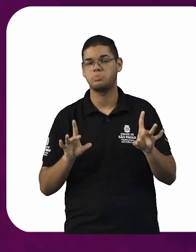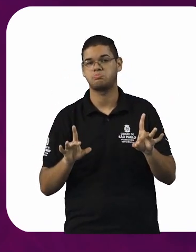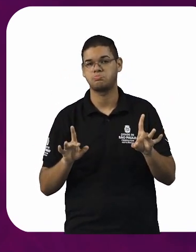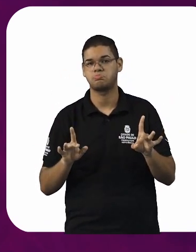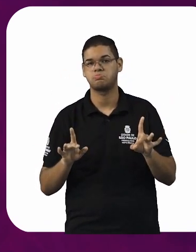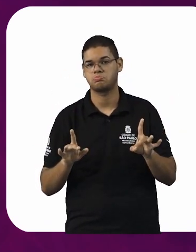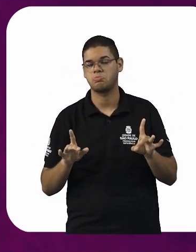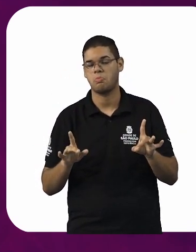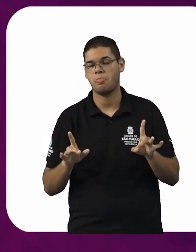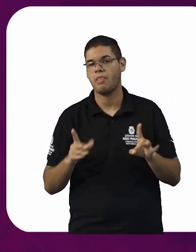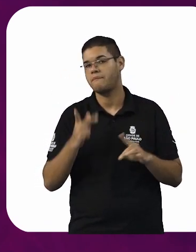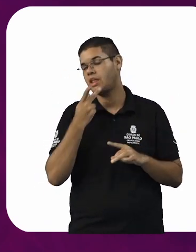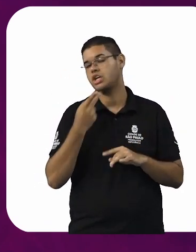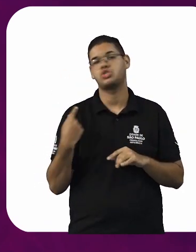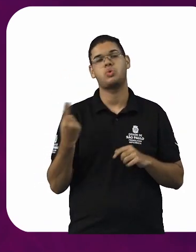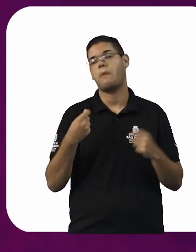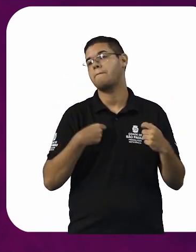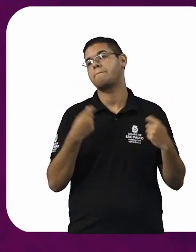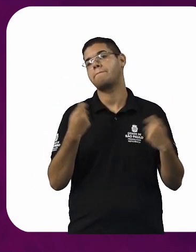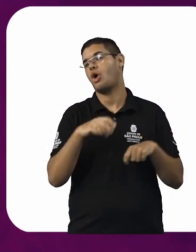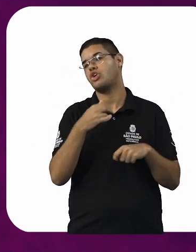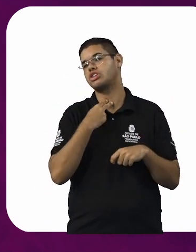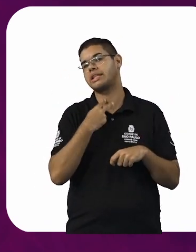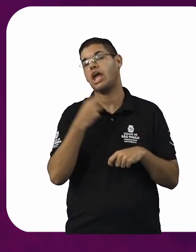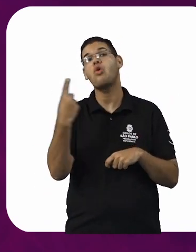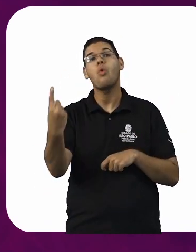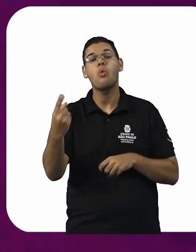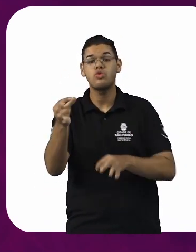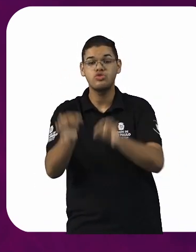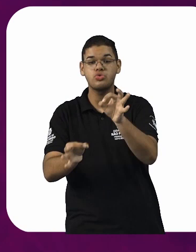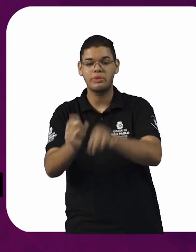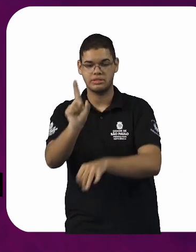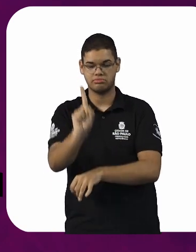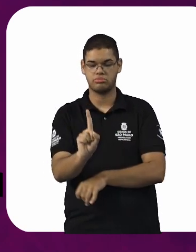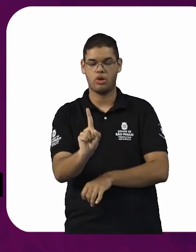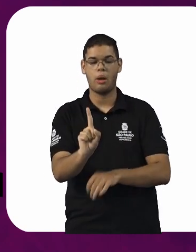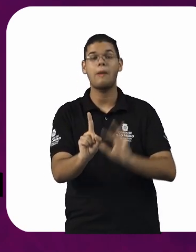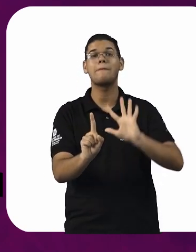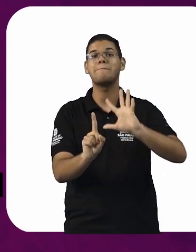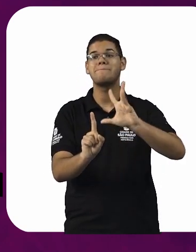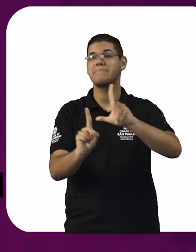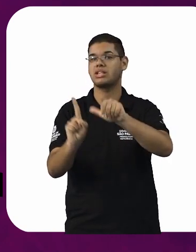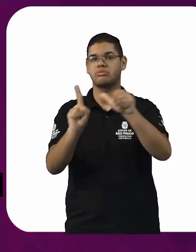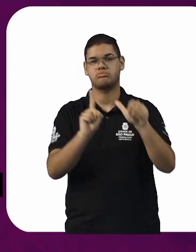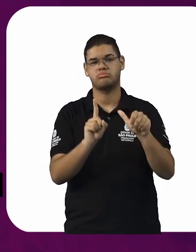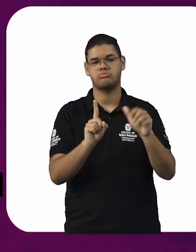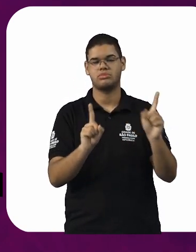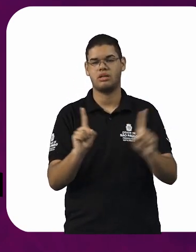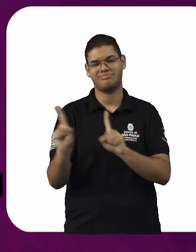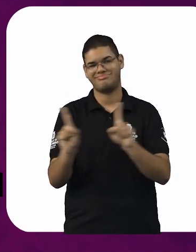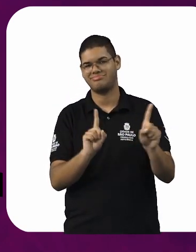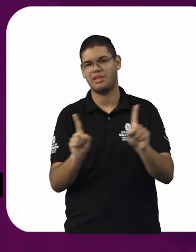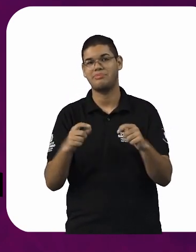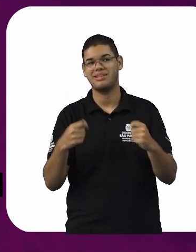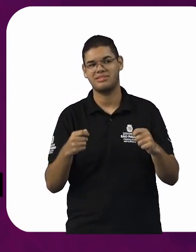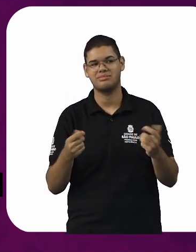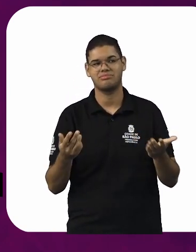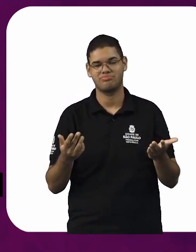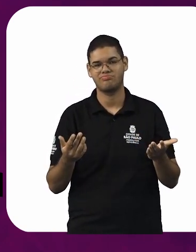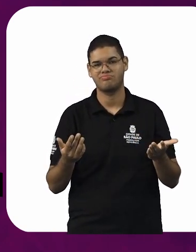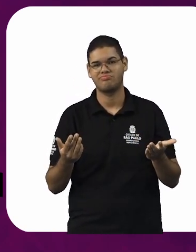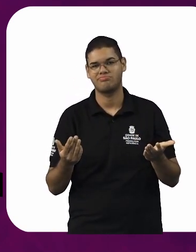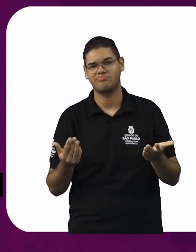gente não pode ter um juiz especializado para cada minoria. Um, que é inviável, e dois, que eu acho que nem seria bom. Mas, pelo menos num